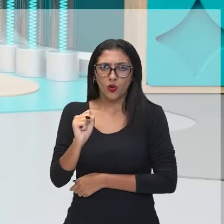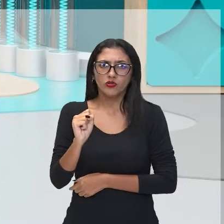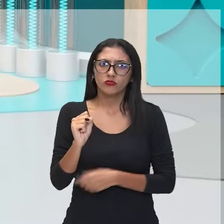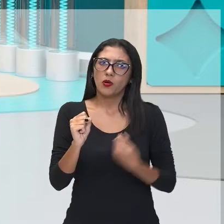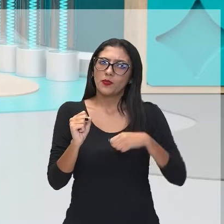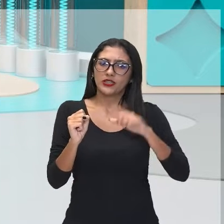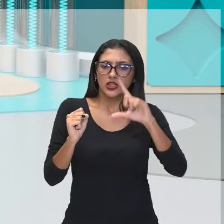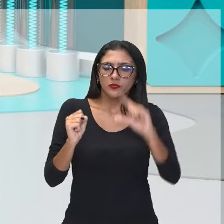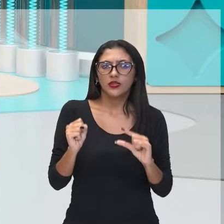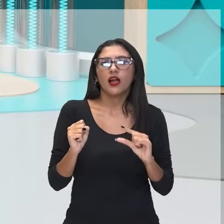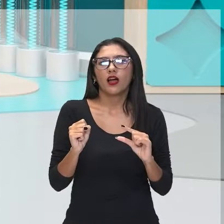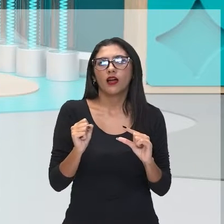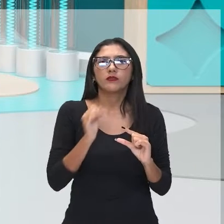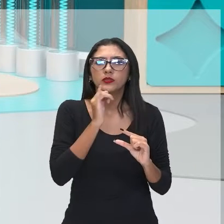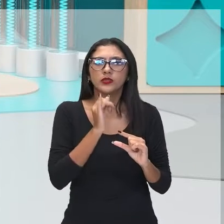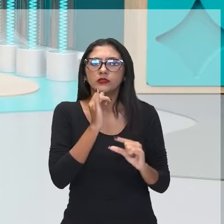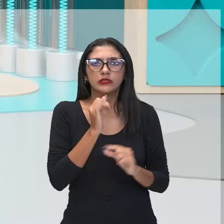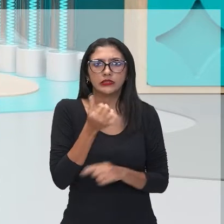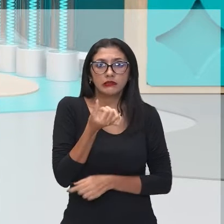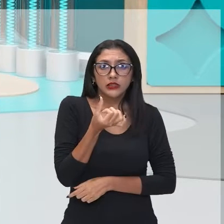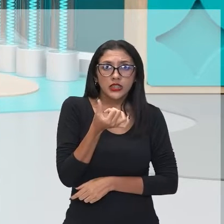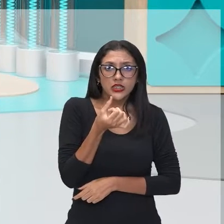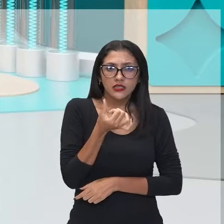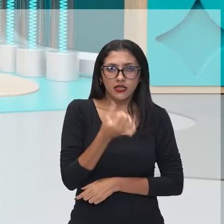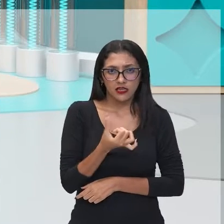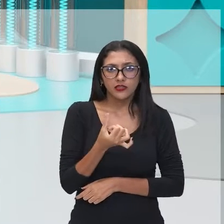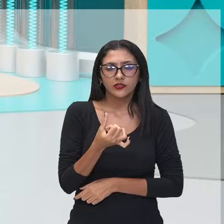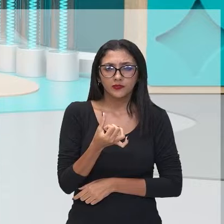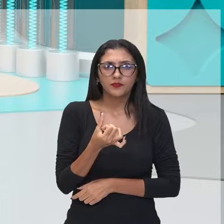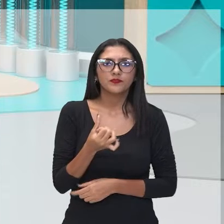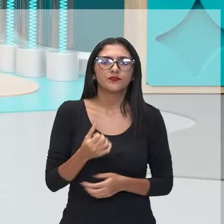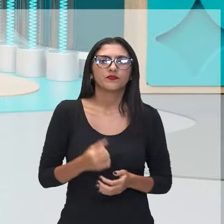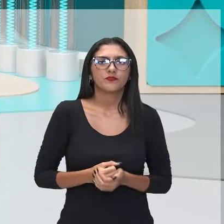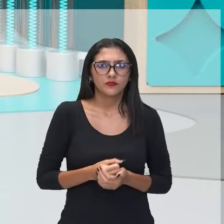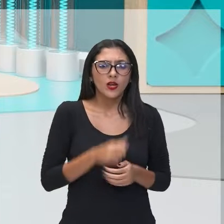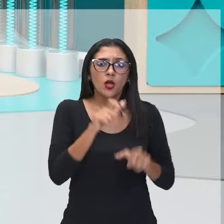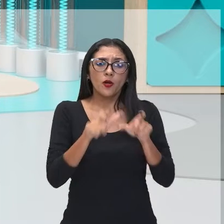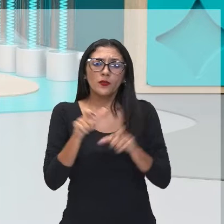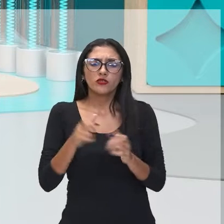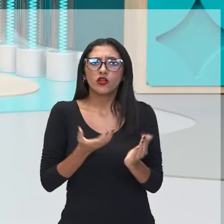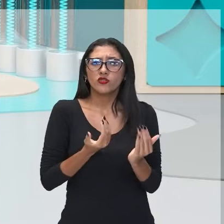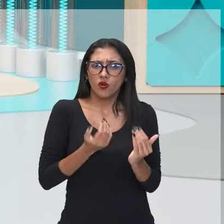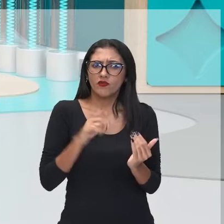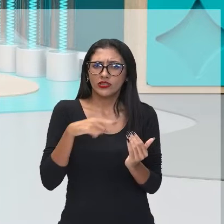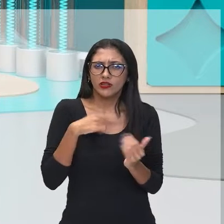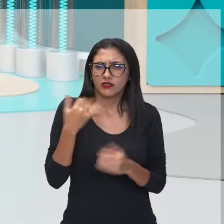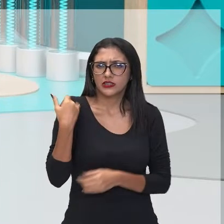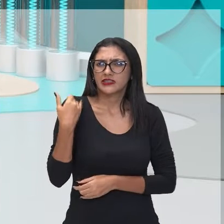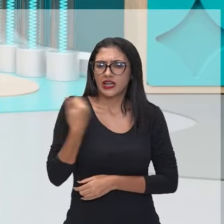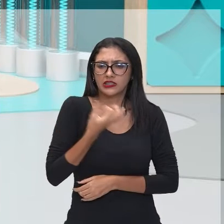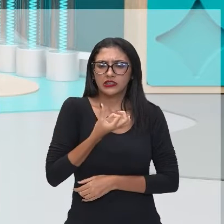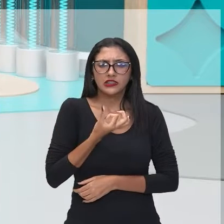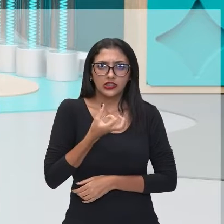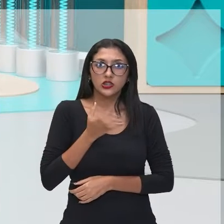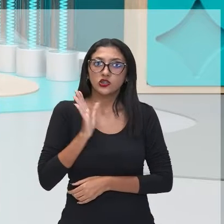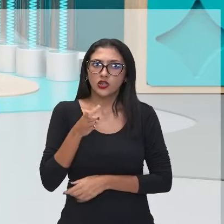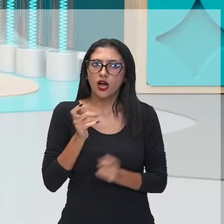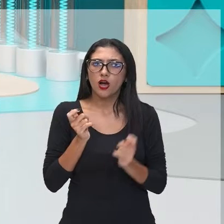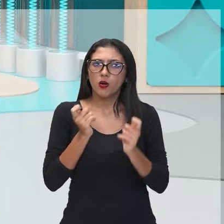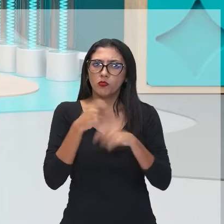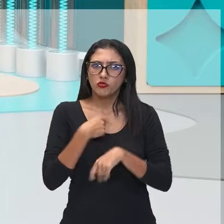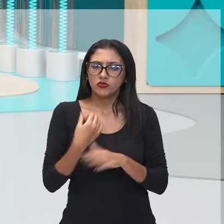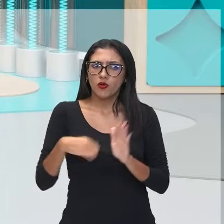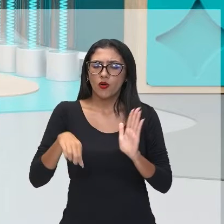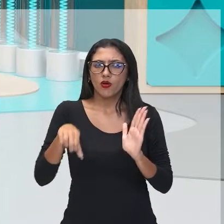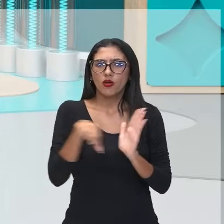diminuída, certo? Que vá para 16 anos e que jovens, a partir dessa idade, possam responder criminalmente